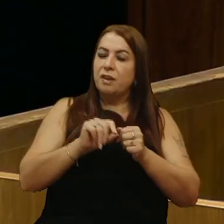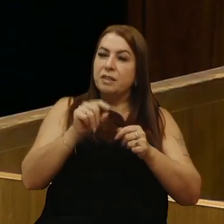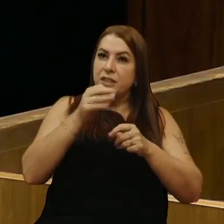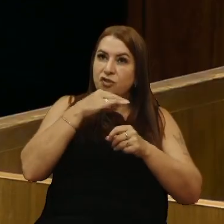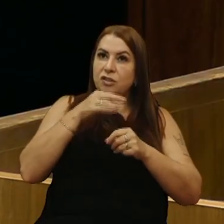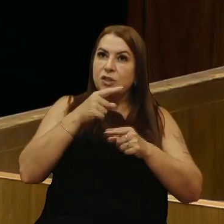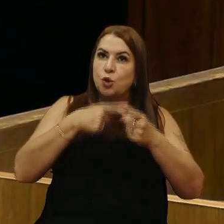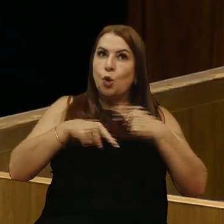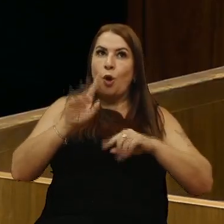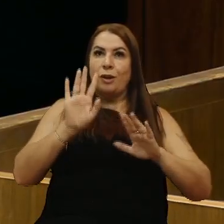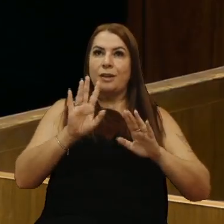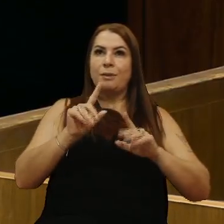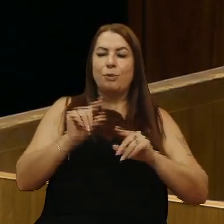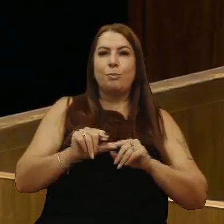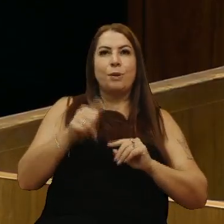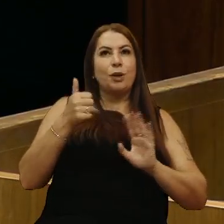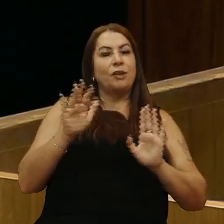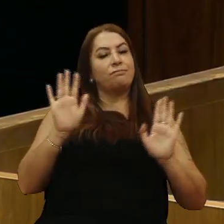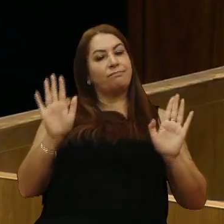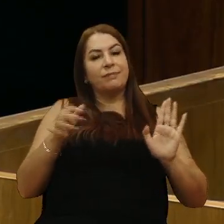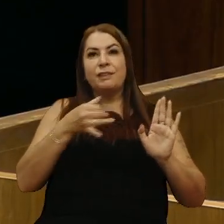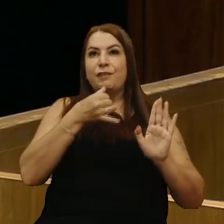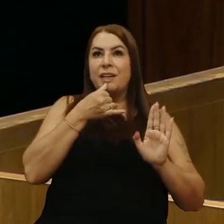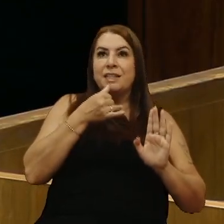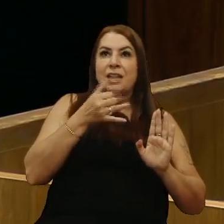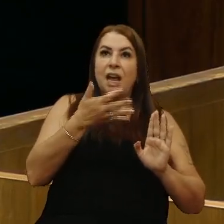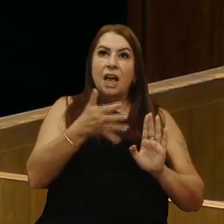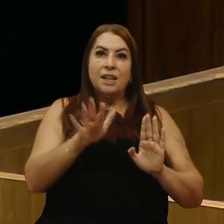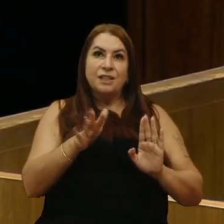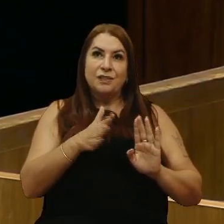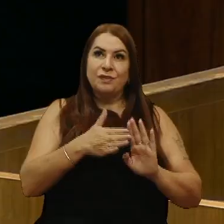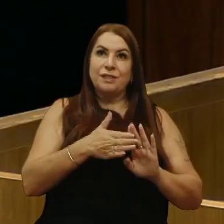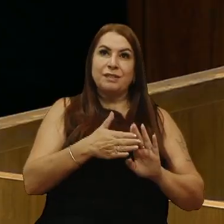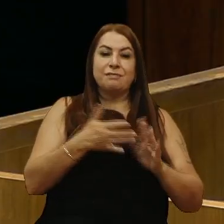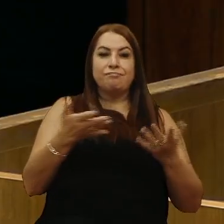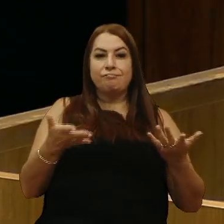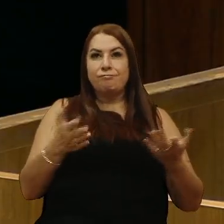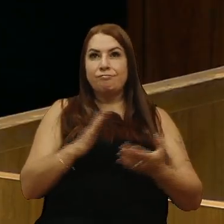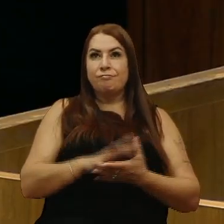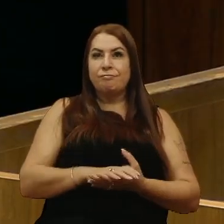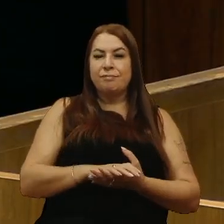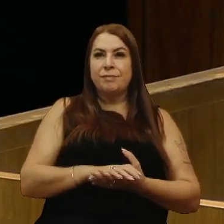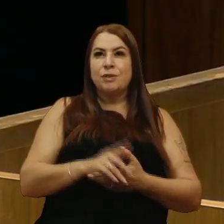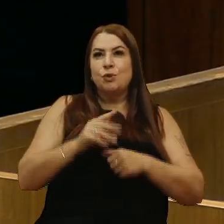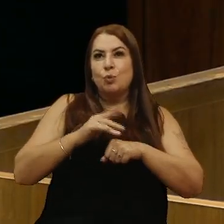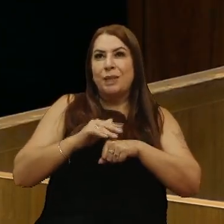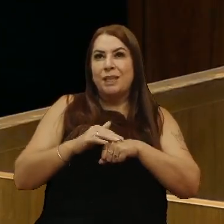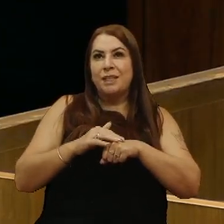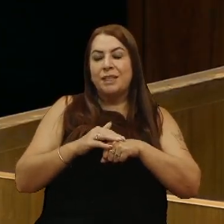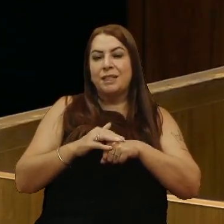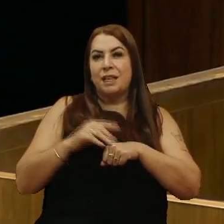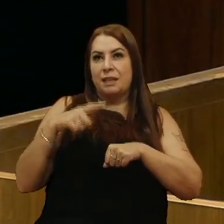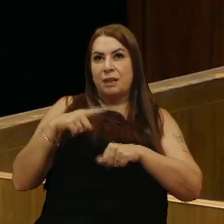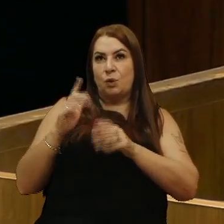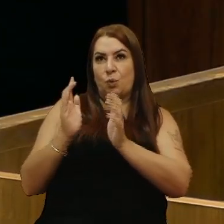Caxias se torne um pouquinho melhor, infelizmente, às vezes, pela situação de doença. Tenho aqui